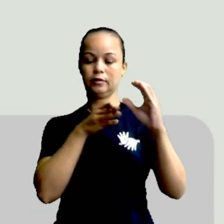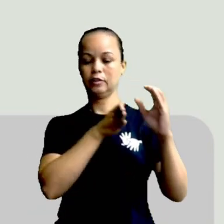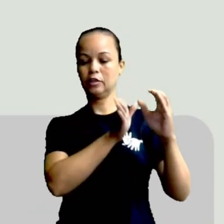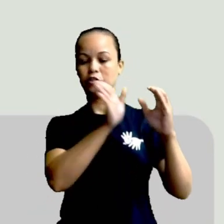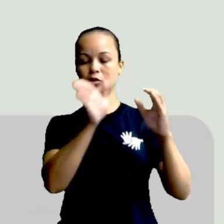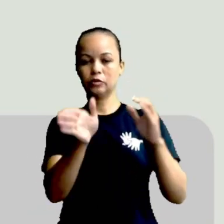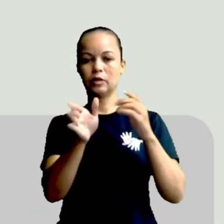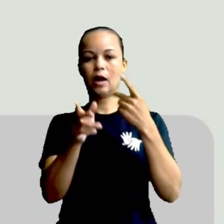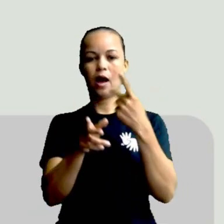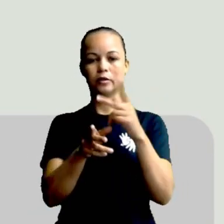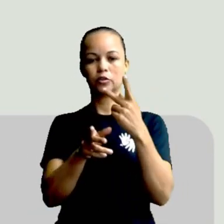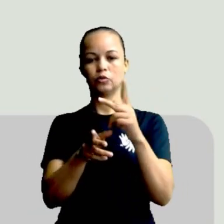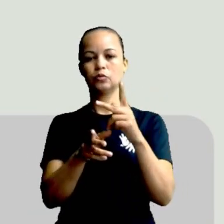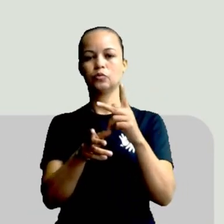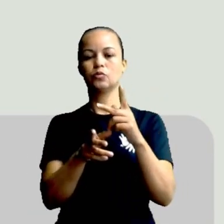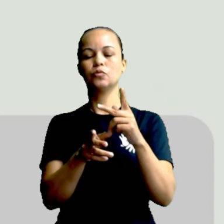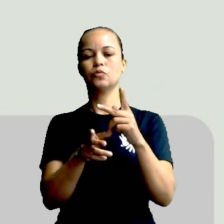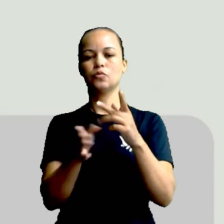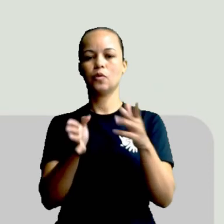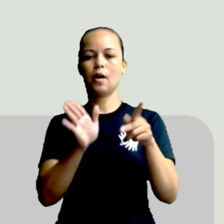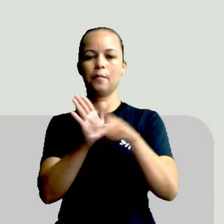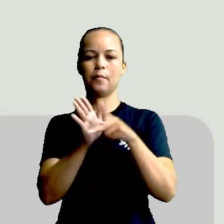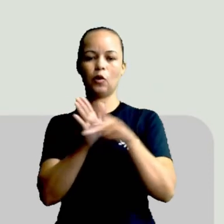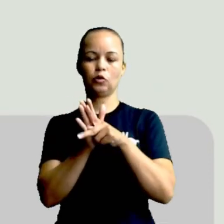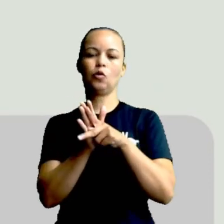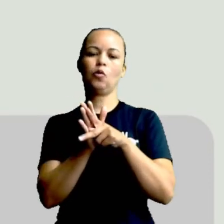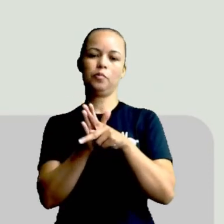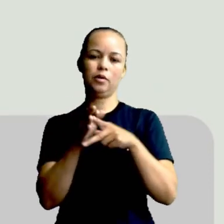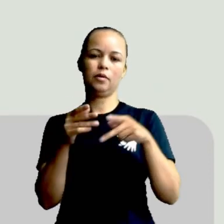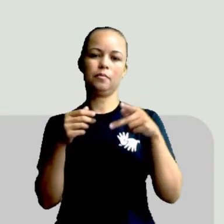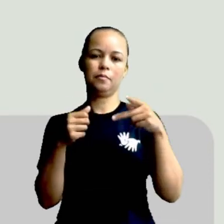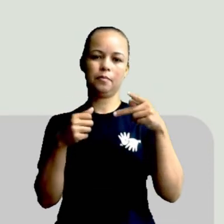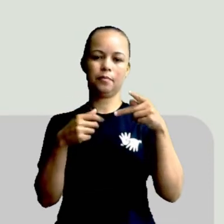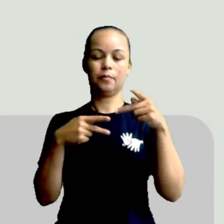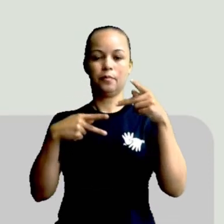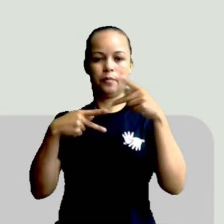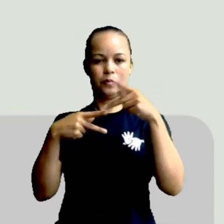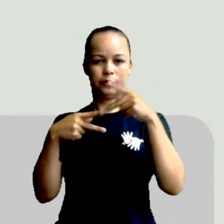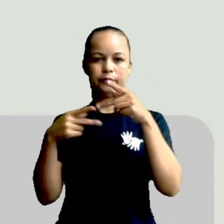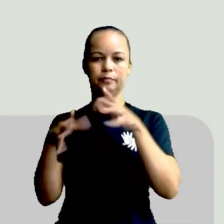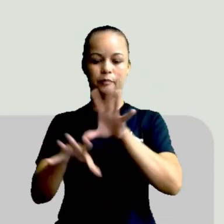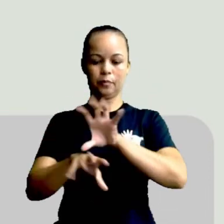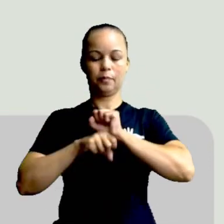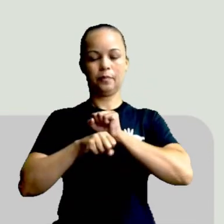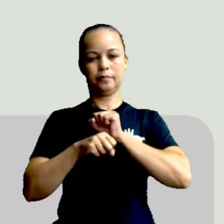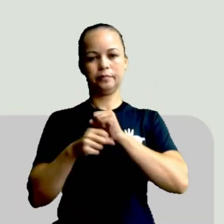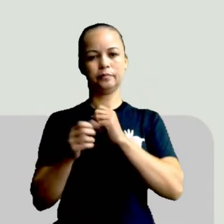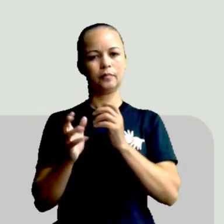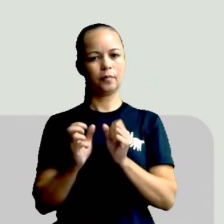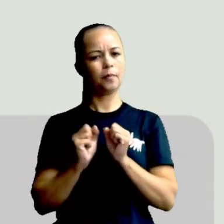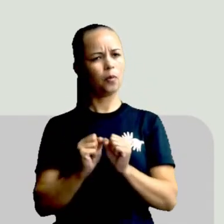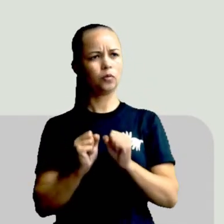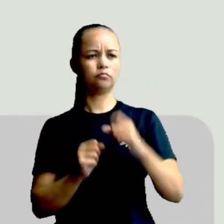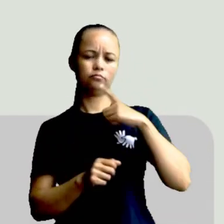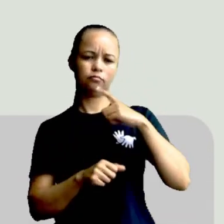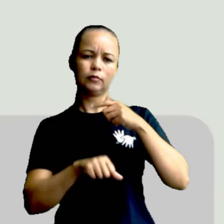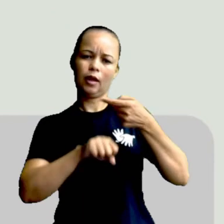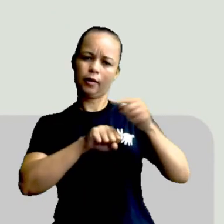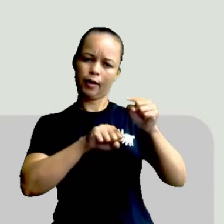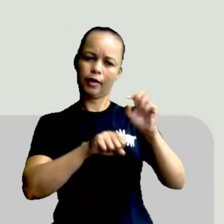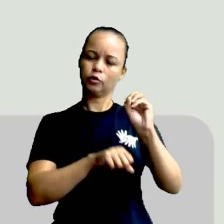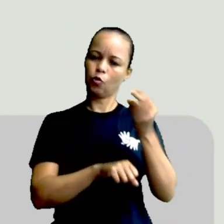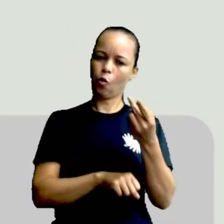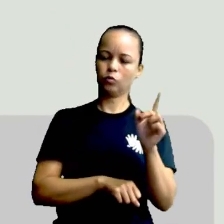a sua sua pronome possessivo Então uso pode ter pode ter